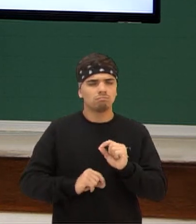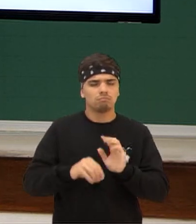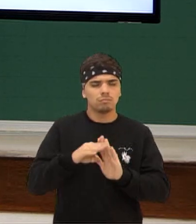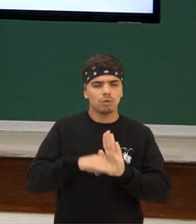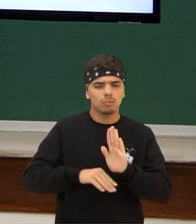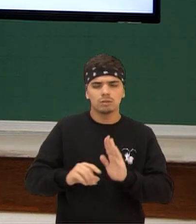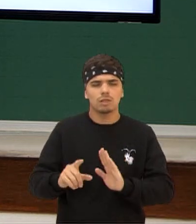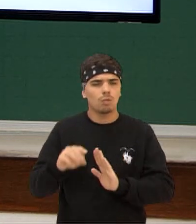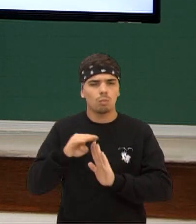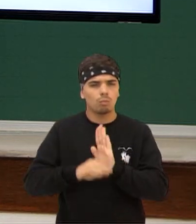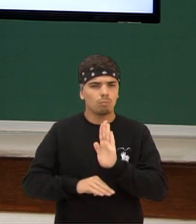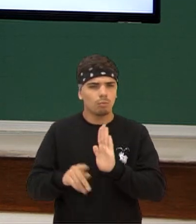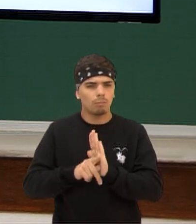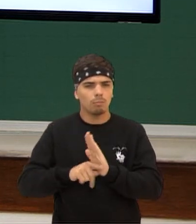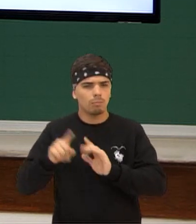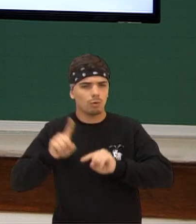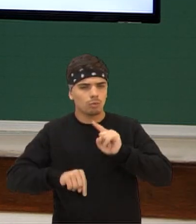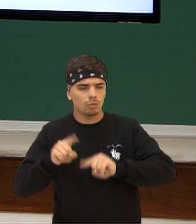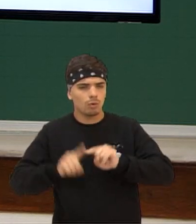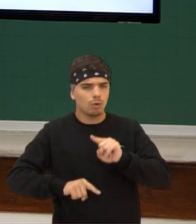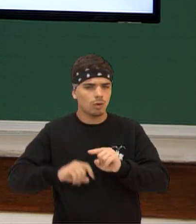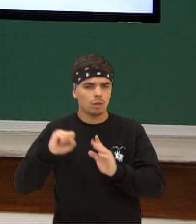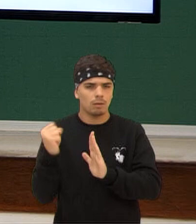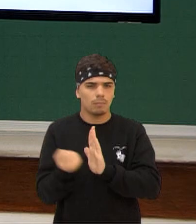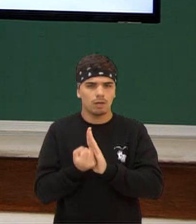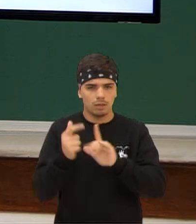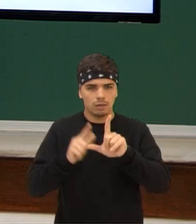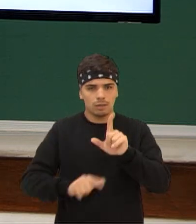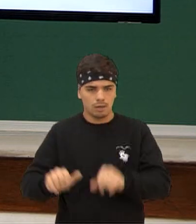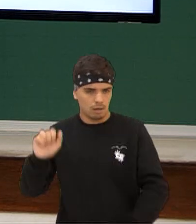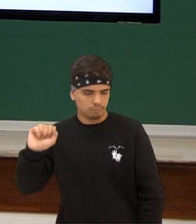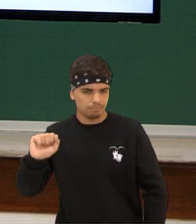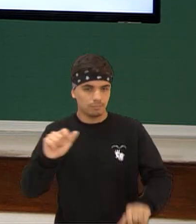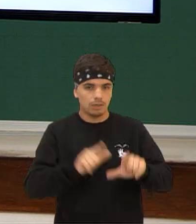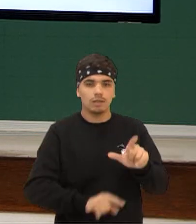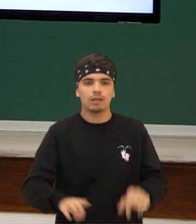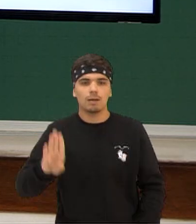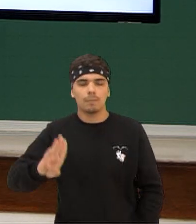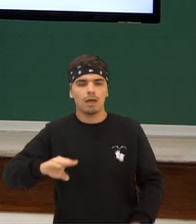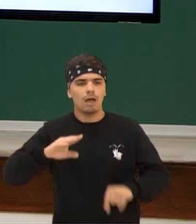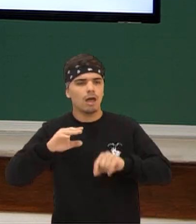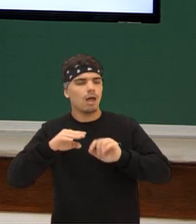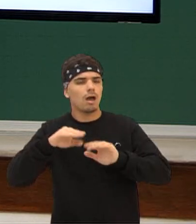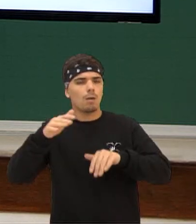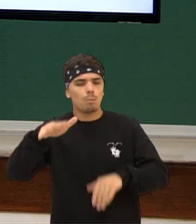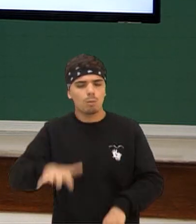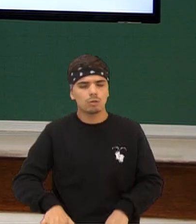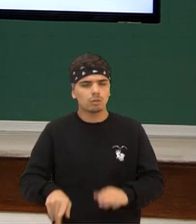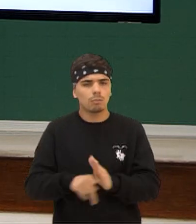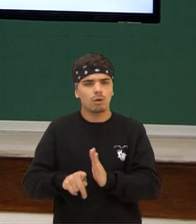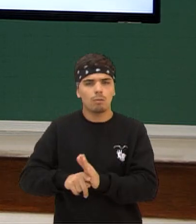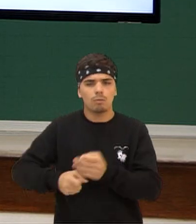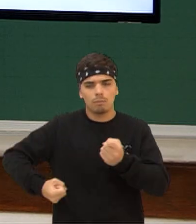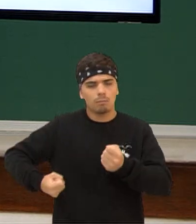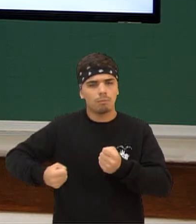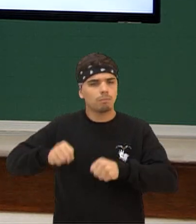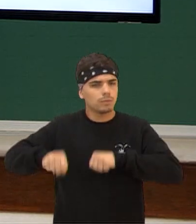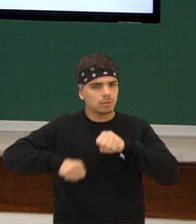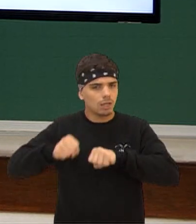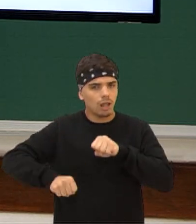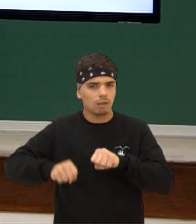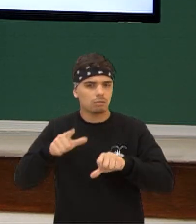de uma marca de um serviço letra A Será que a letra B é apenas a promoção de uma bicicleta lá tá vendendo uma bicicleta